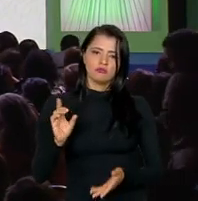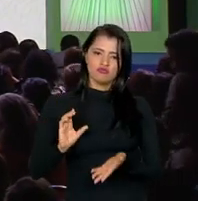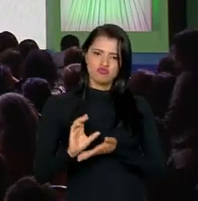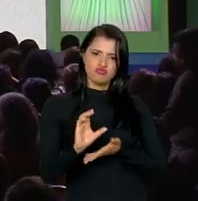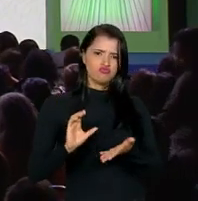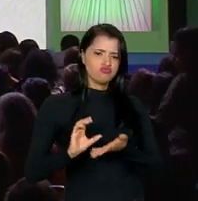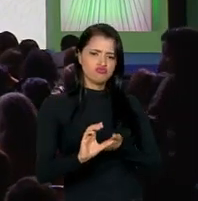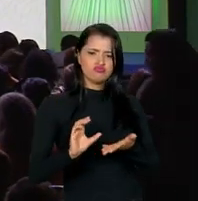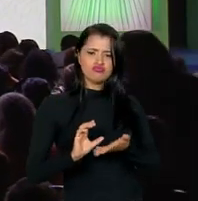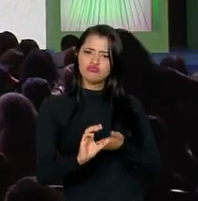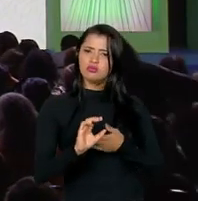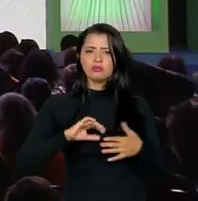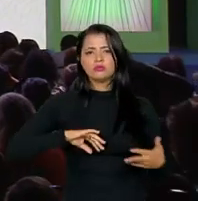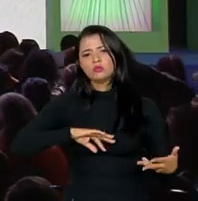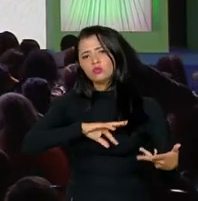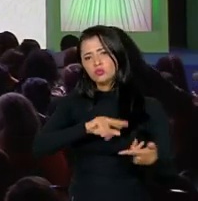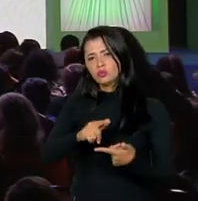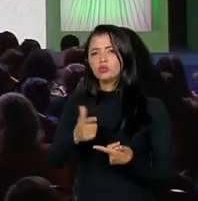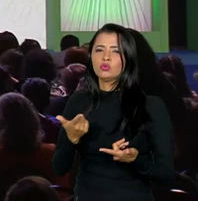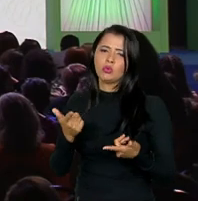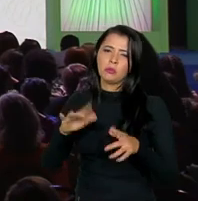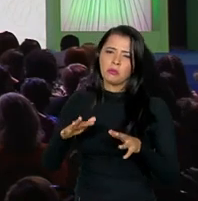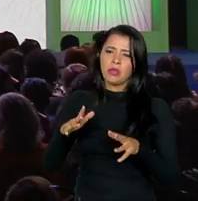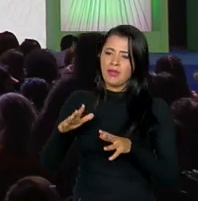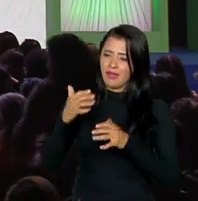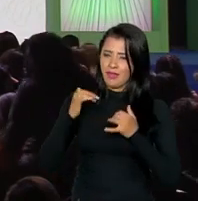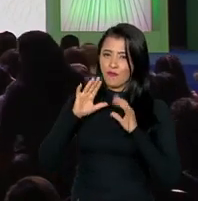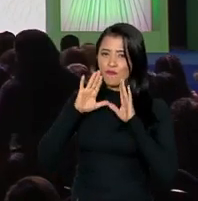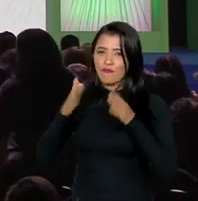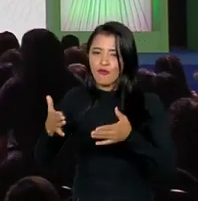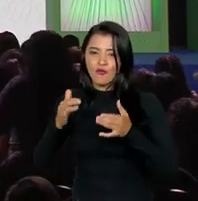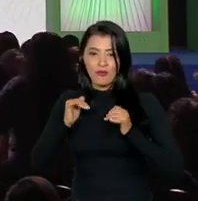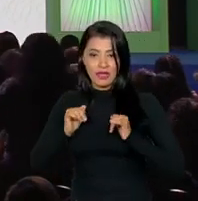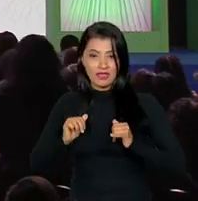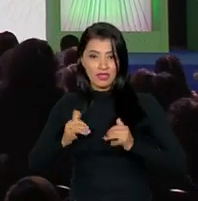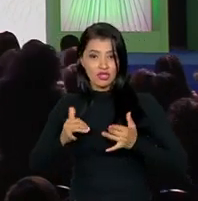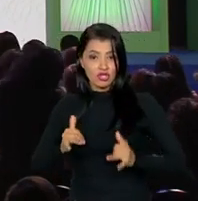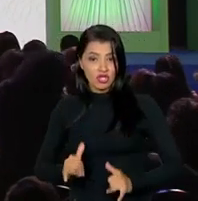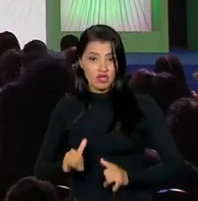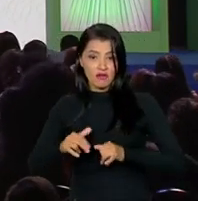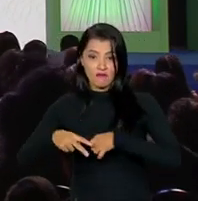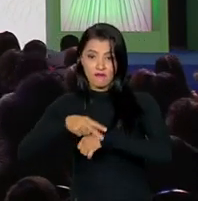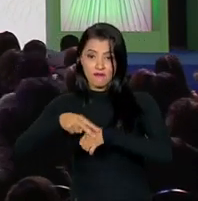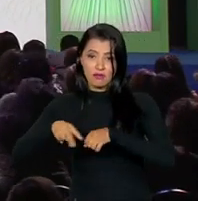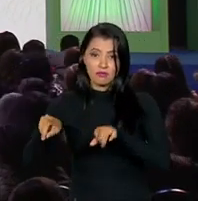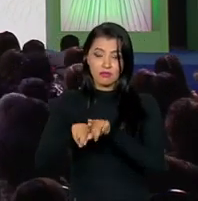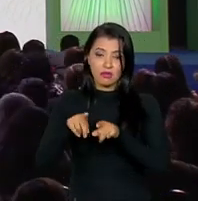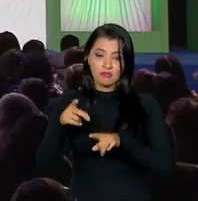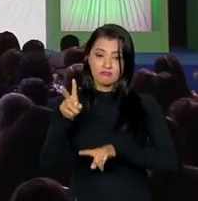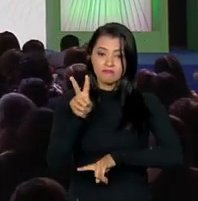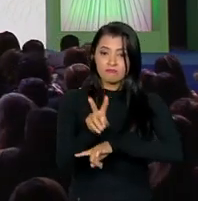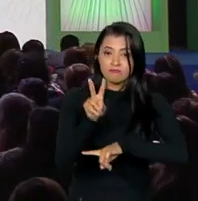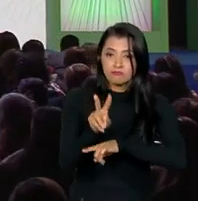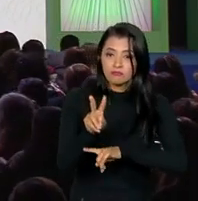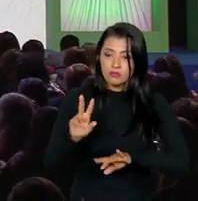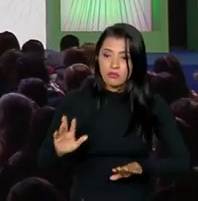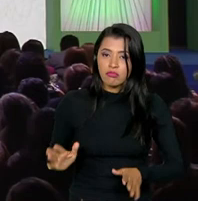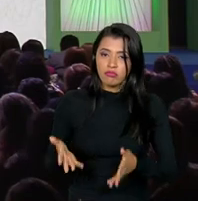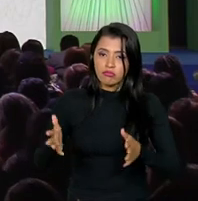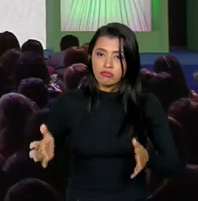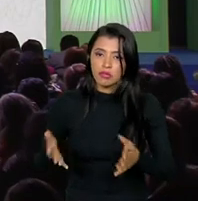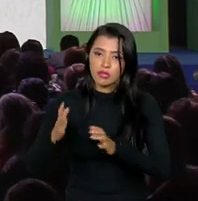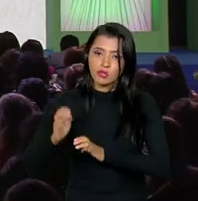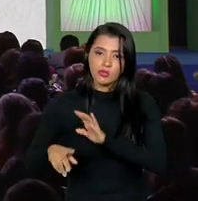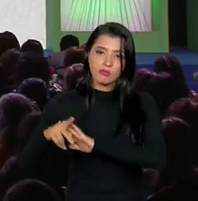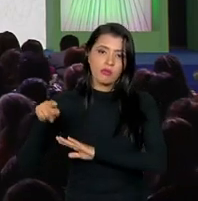os mercados no mundo todo em torno de uma energia verde, mas também em torno da proteção, do incentivo da indústria